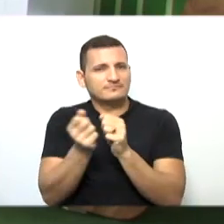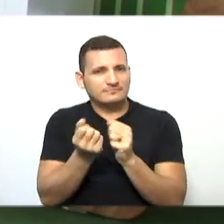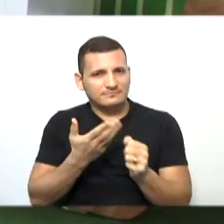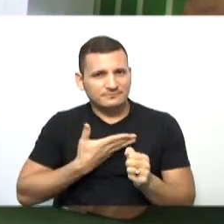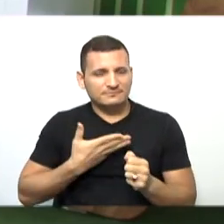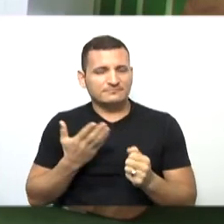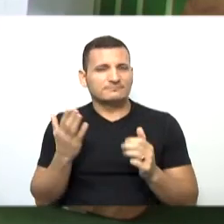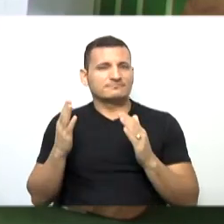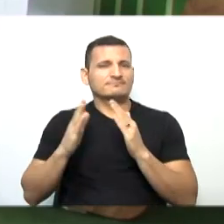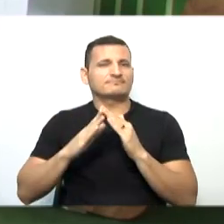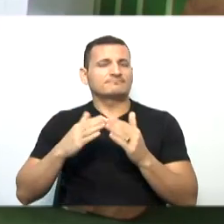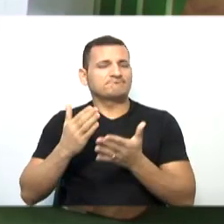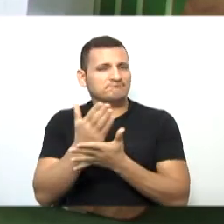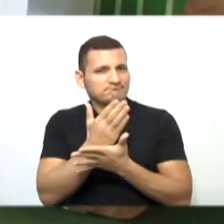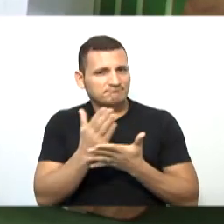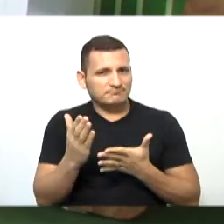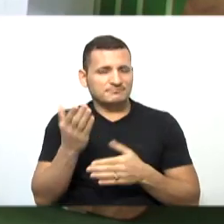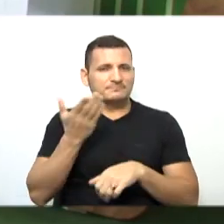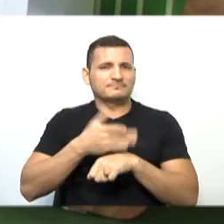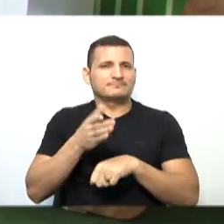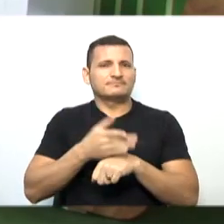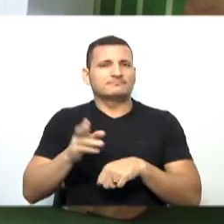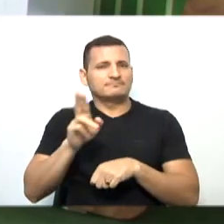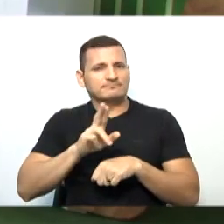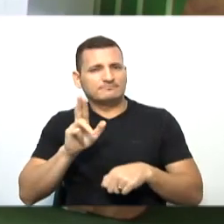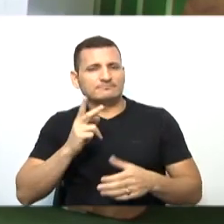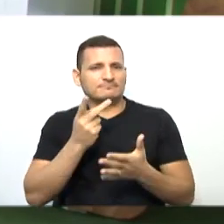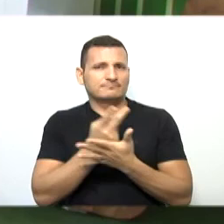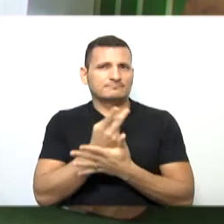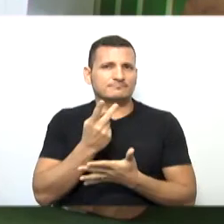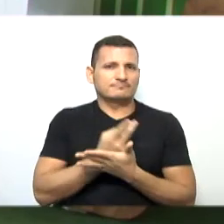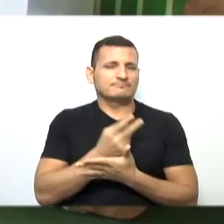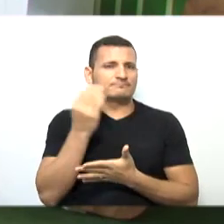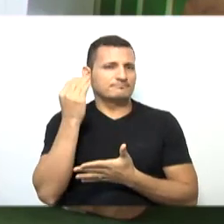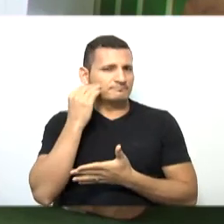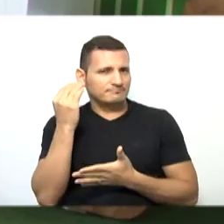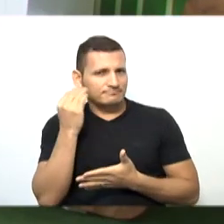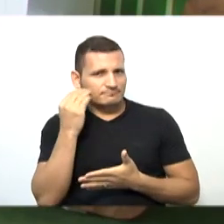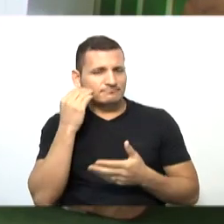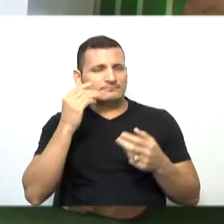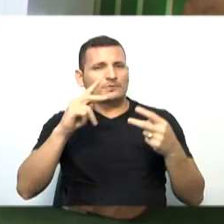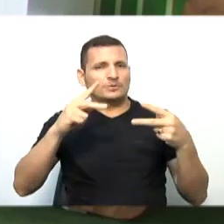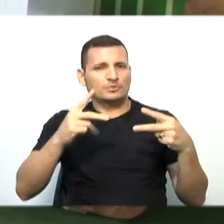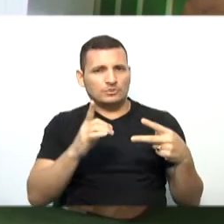casa de alguém, pratiquem, vão utilizando, vai errando, testa o código. Com certeza. Não esqueçam